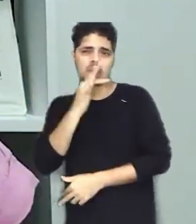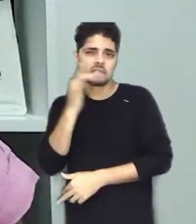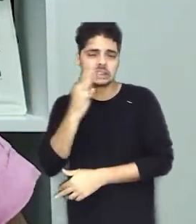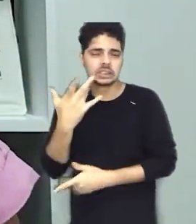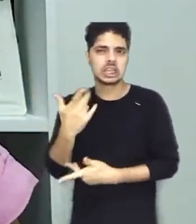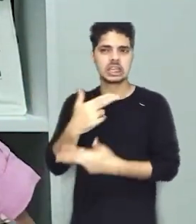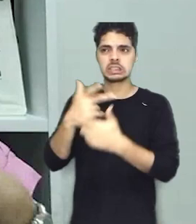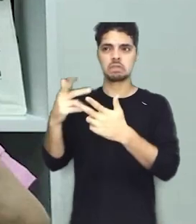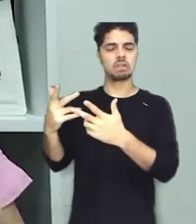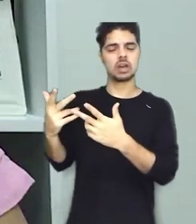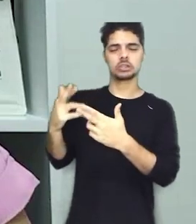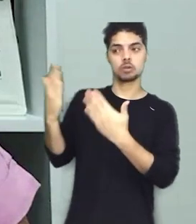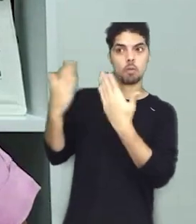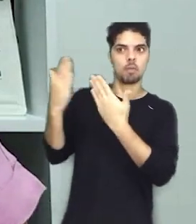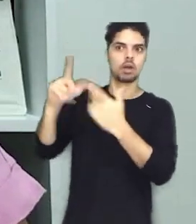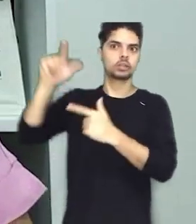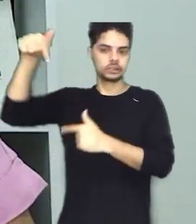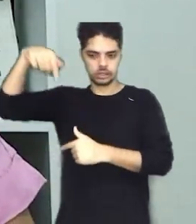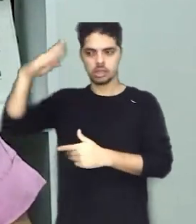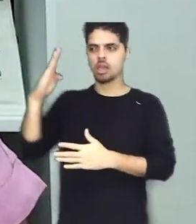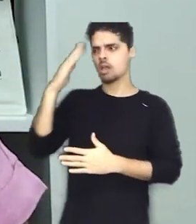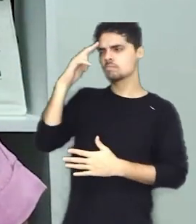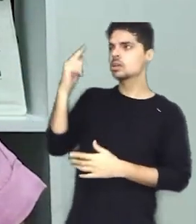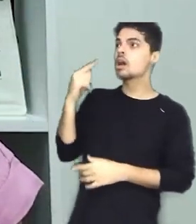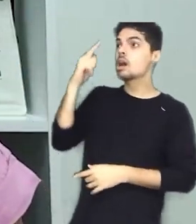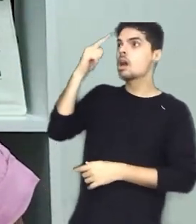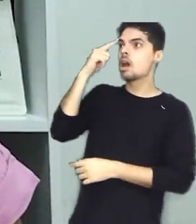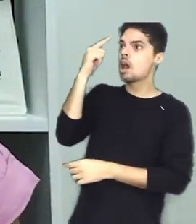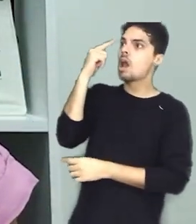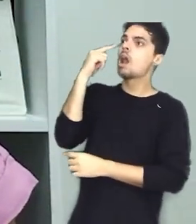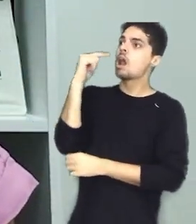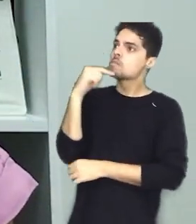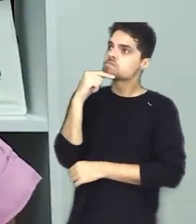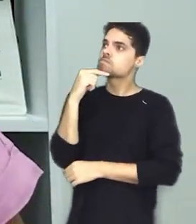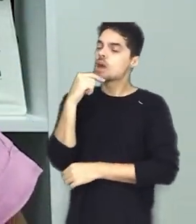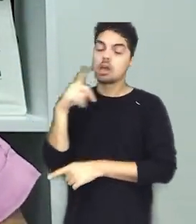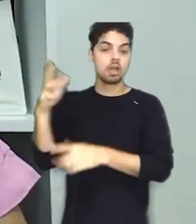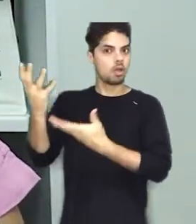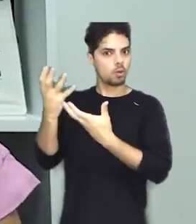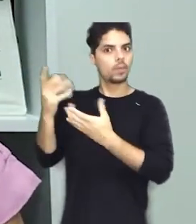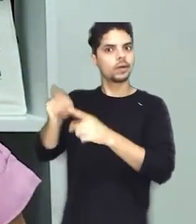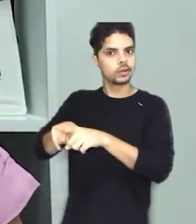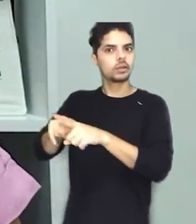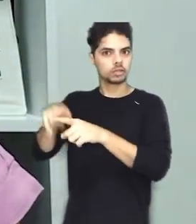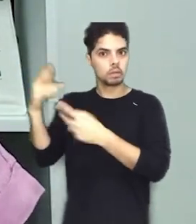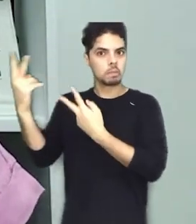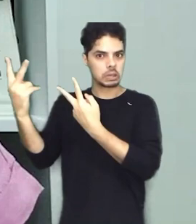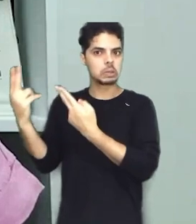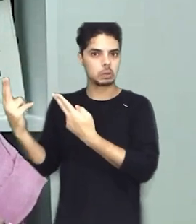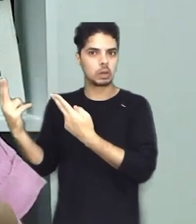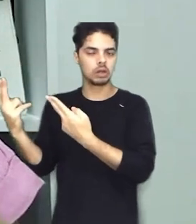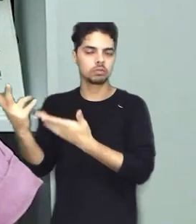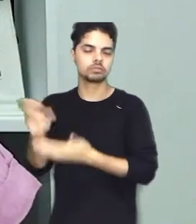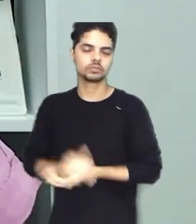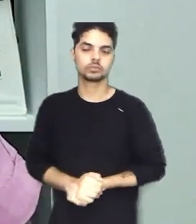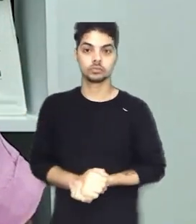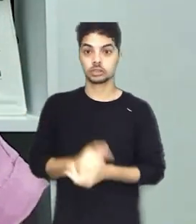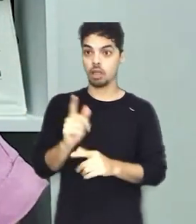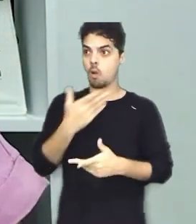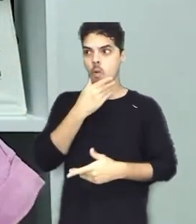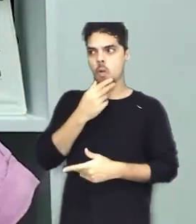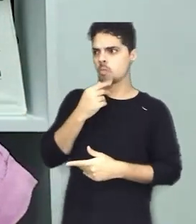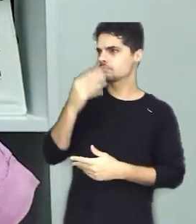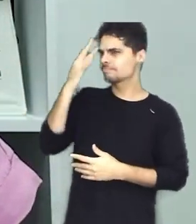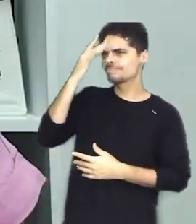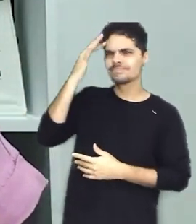movimentos constitucionais que ocorriam na Europa e na América, fez com que os